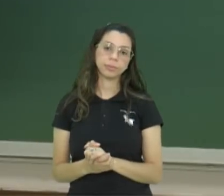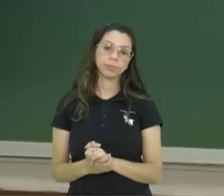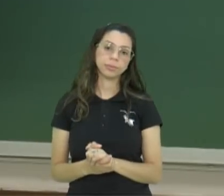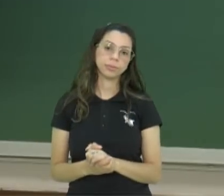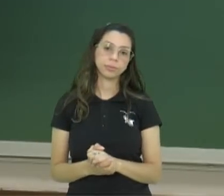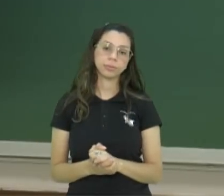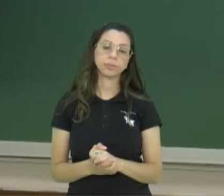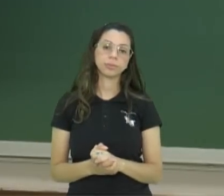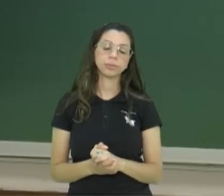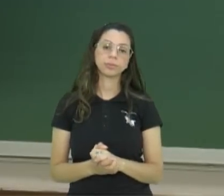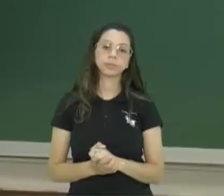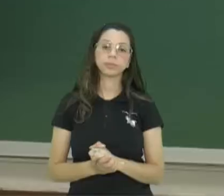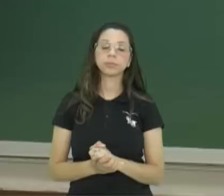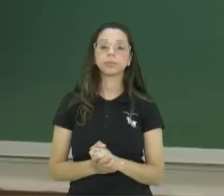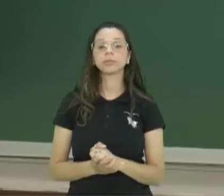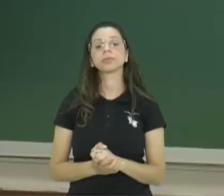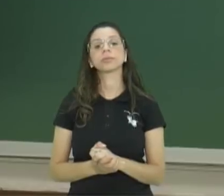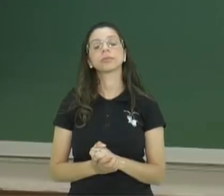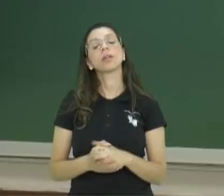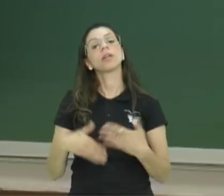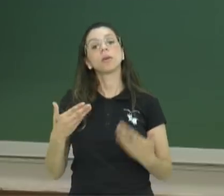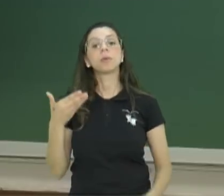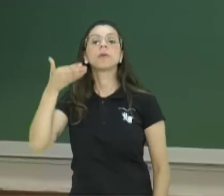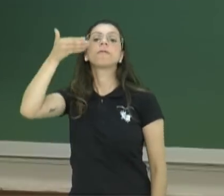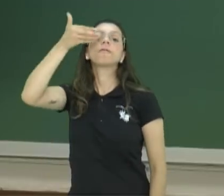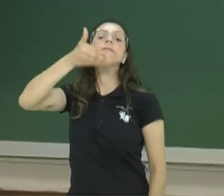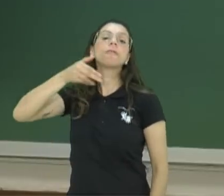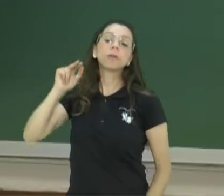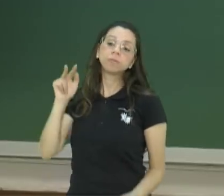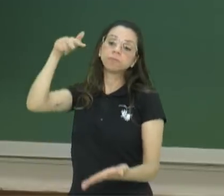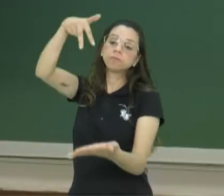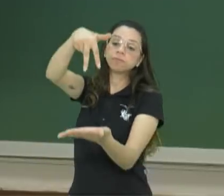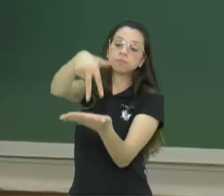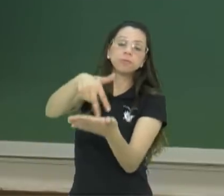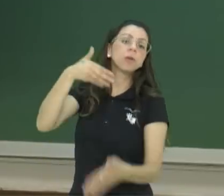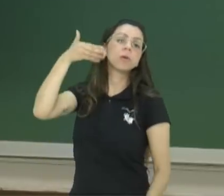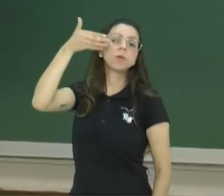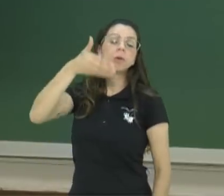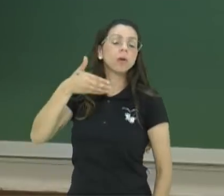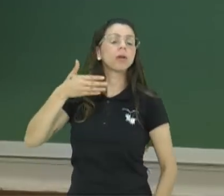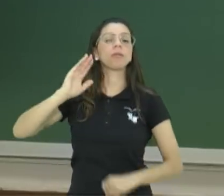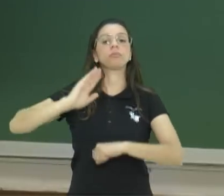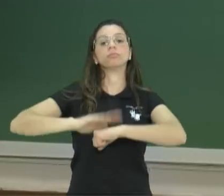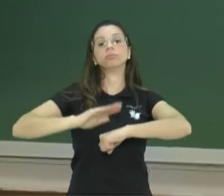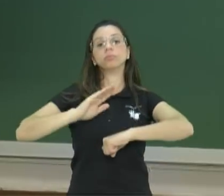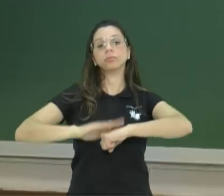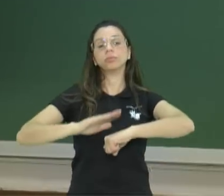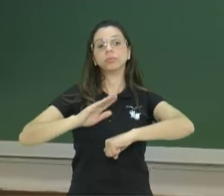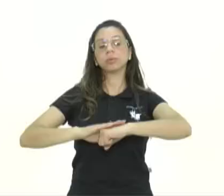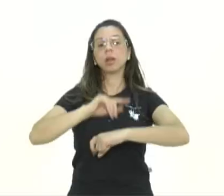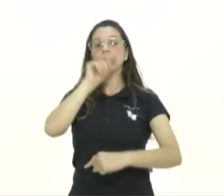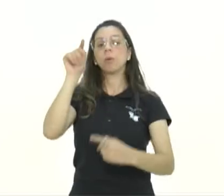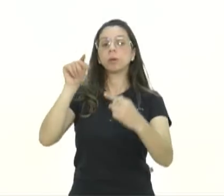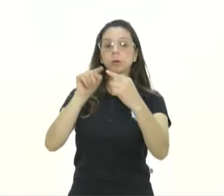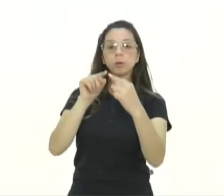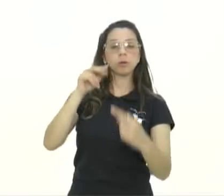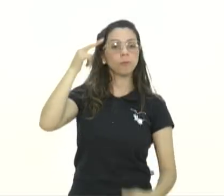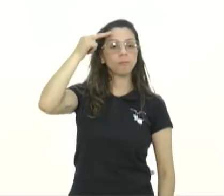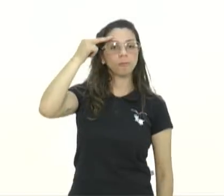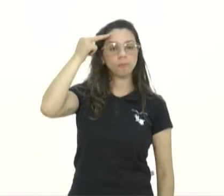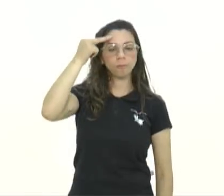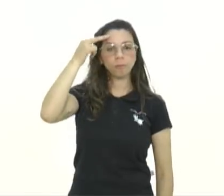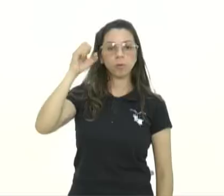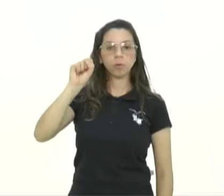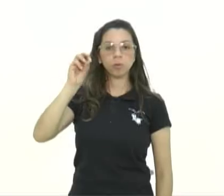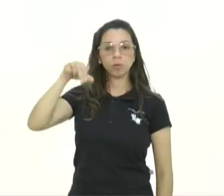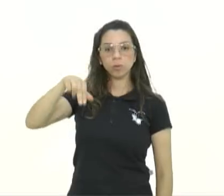dream. Ele fez um discurso conhecido como Eu tenho um sonho, I have a dream. E a terceira dica,